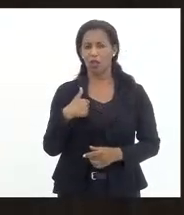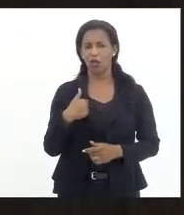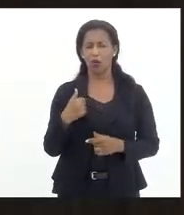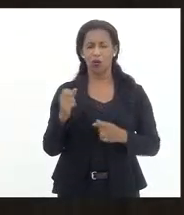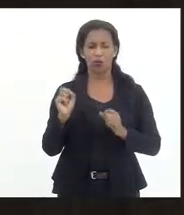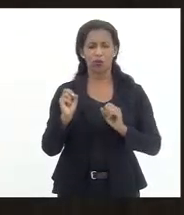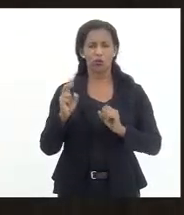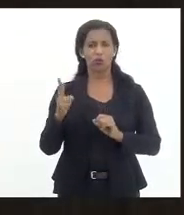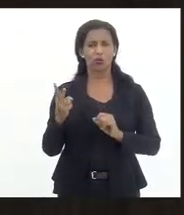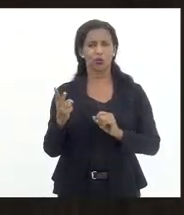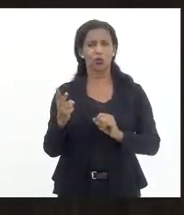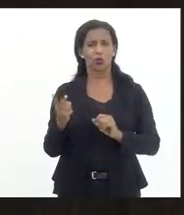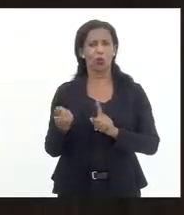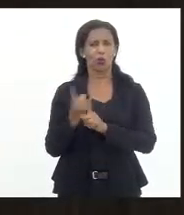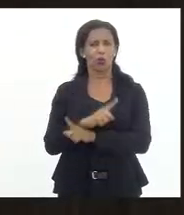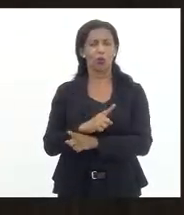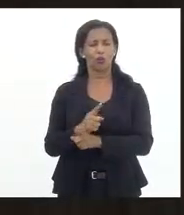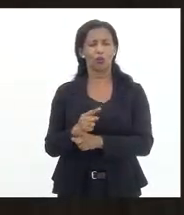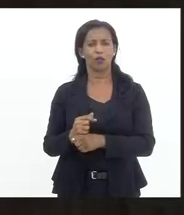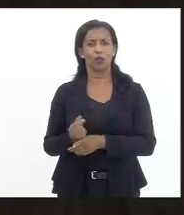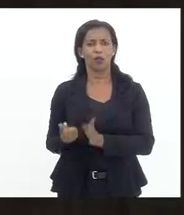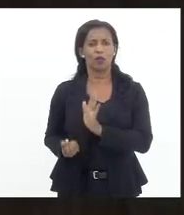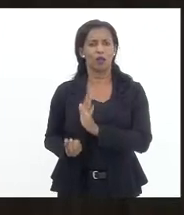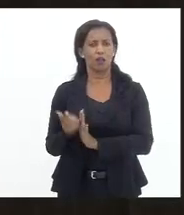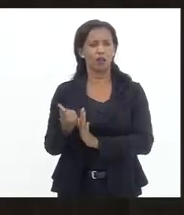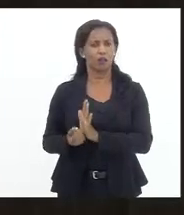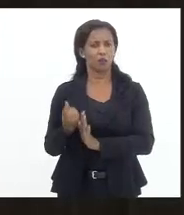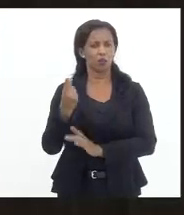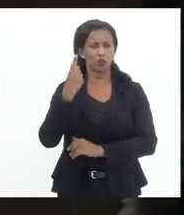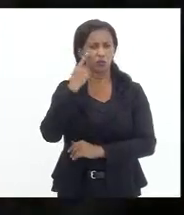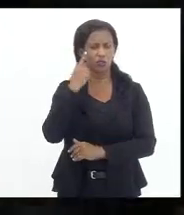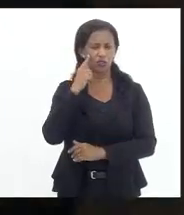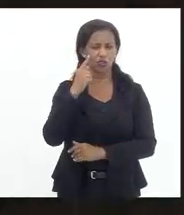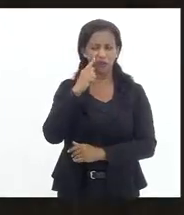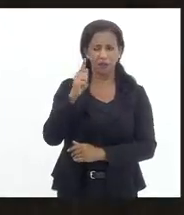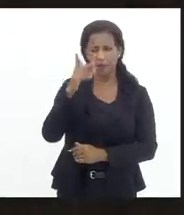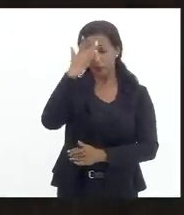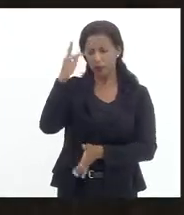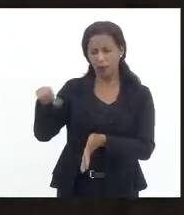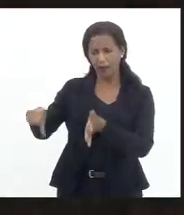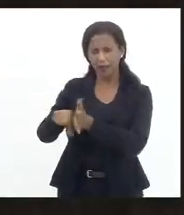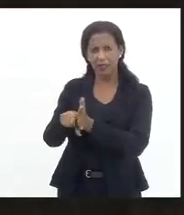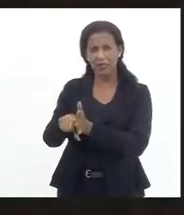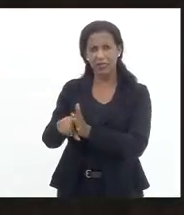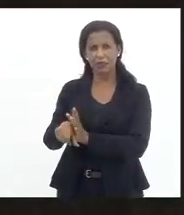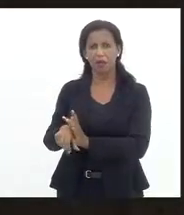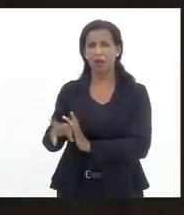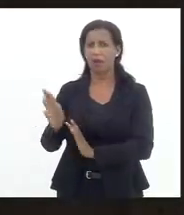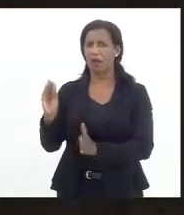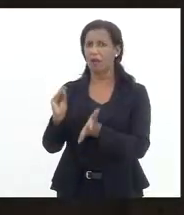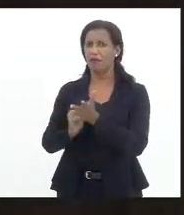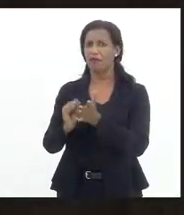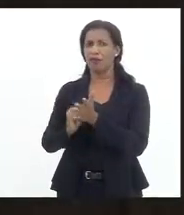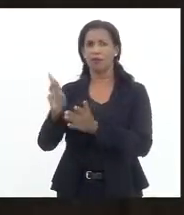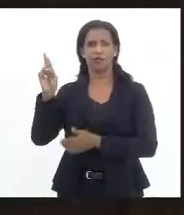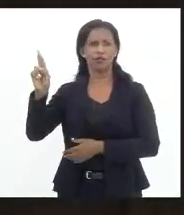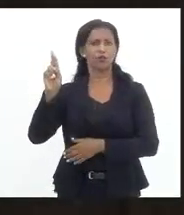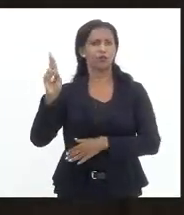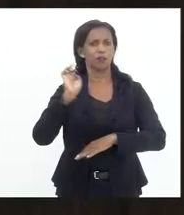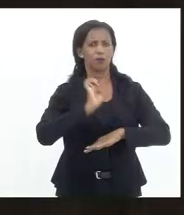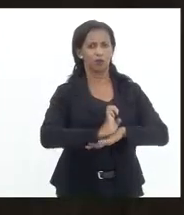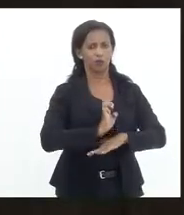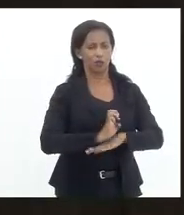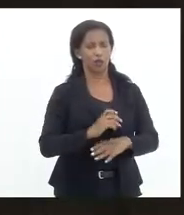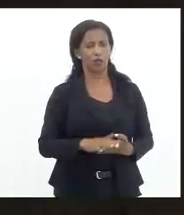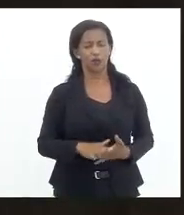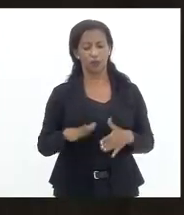contra a substituição tributária. Acho que a gente presumir que alguém vai cometer um crime é uma irresponsabilidade do Estado.